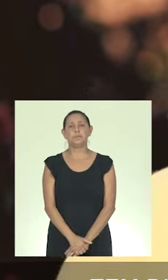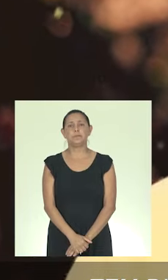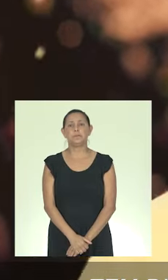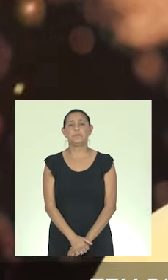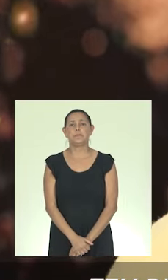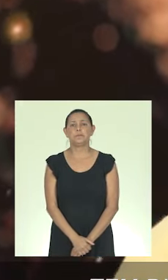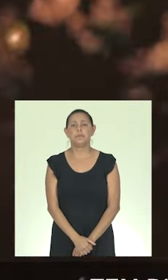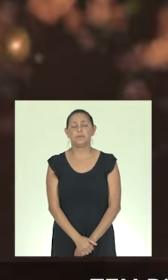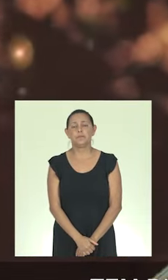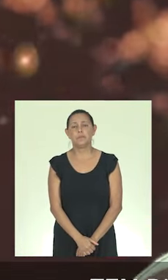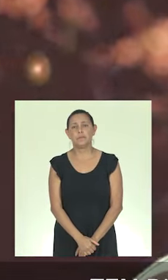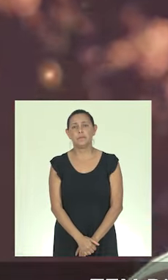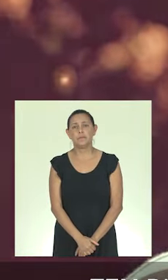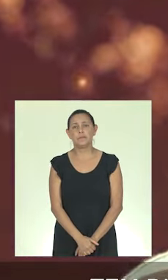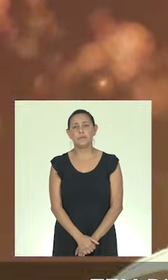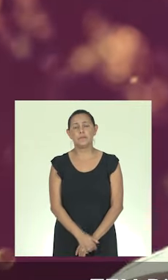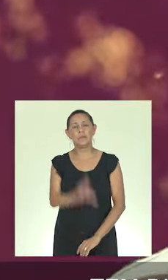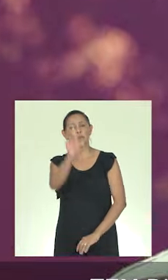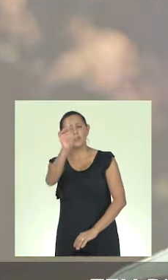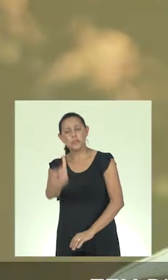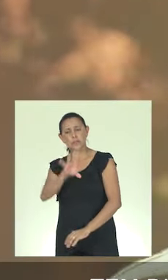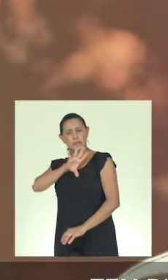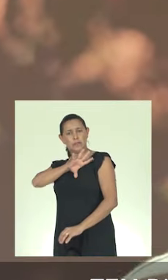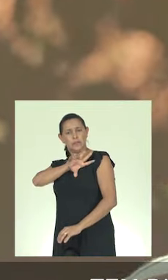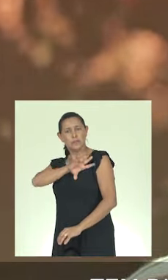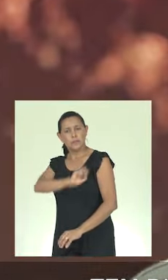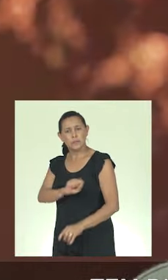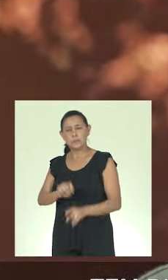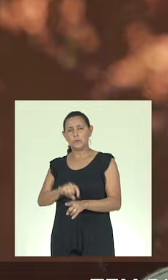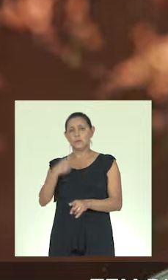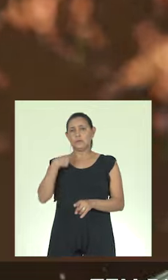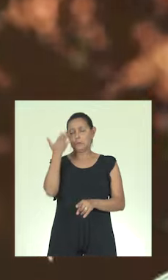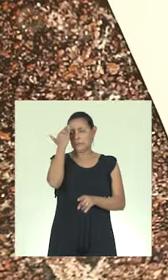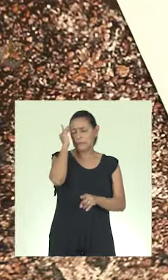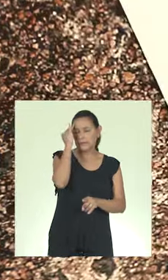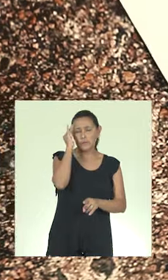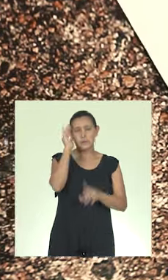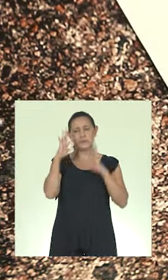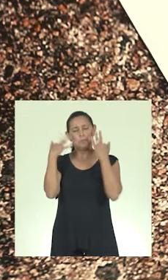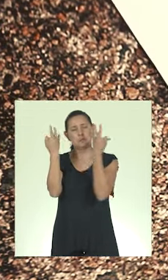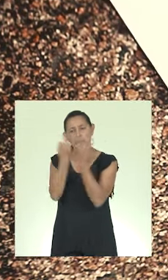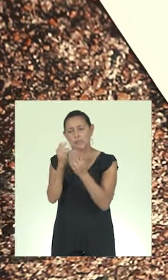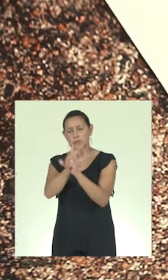Têm direito ao amor, à compreensão dos pais, da sociedade.